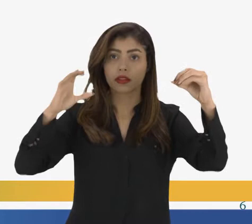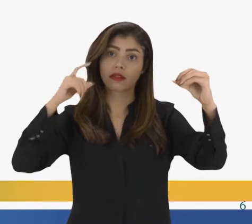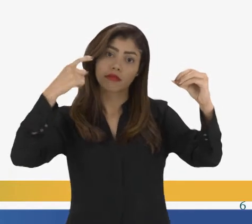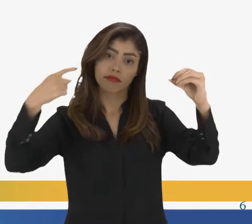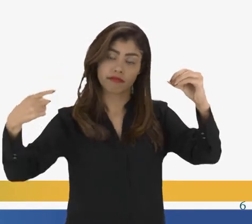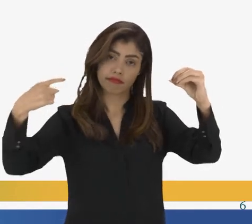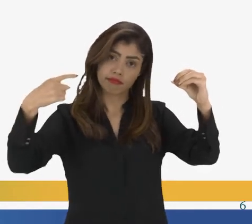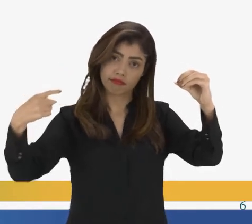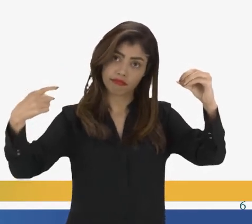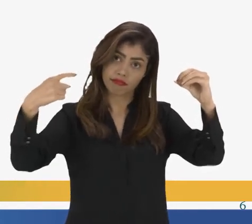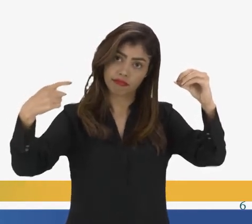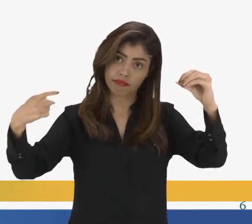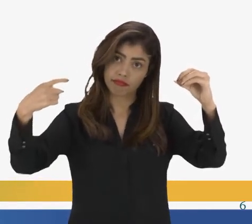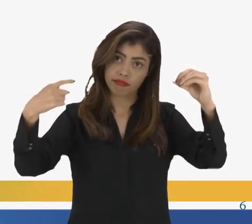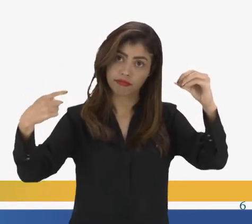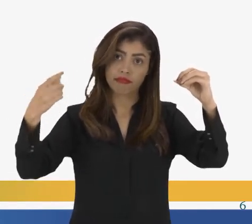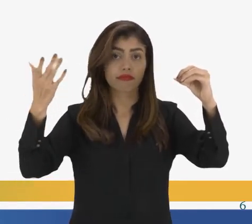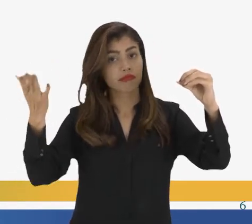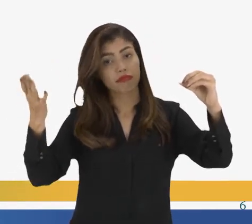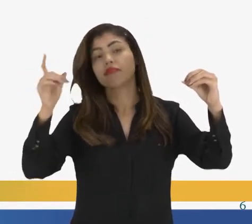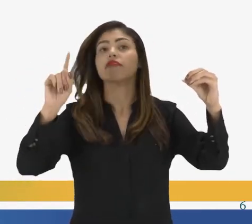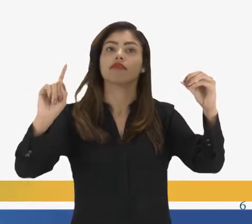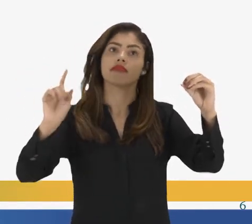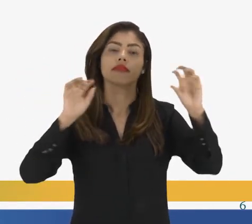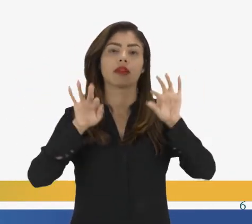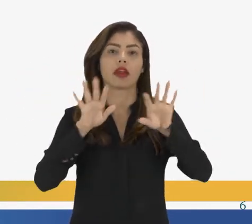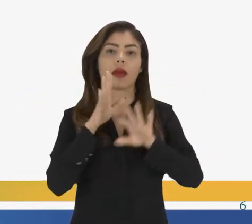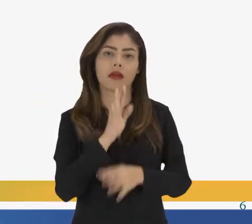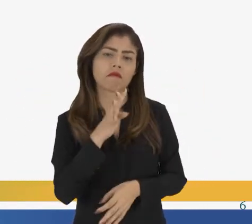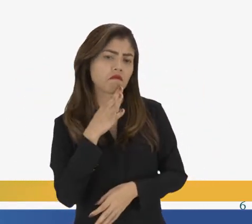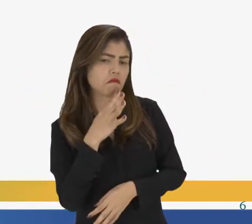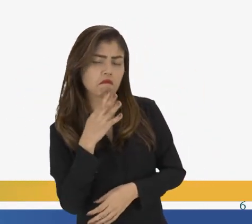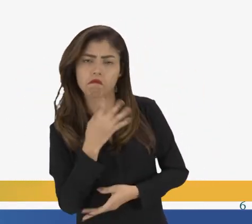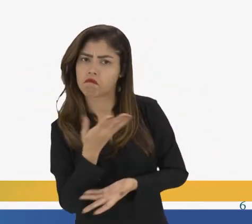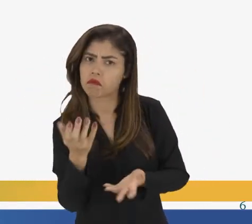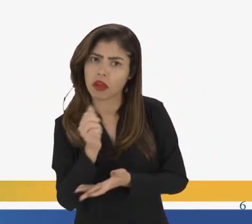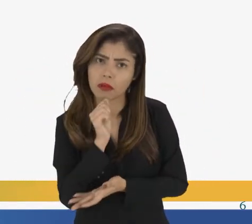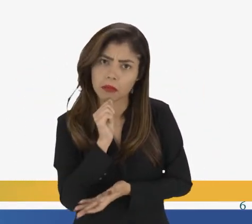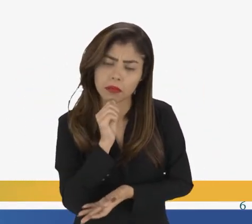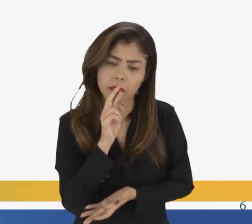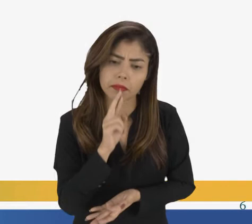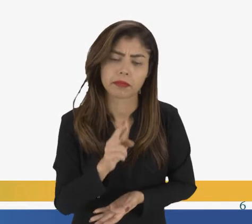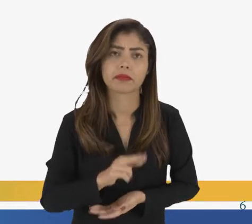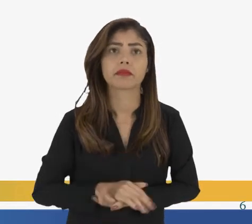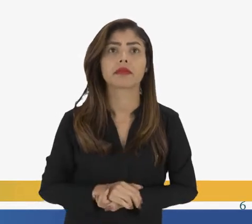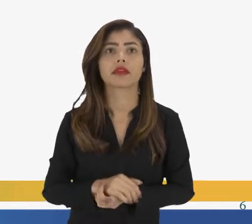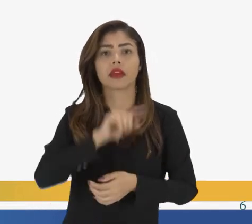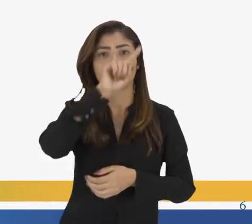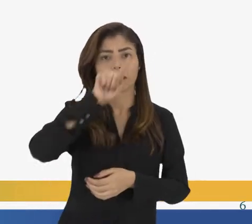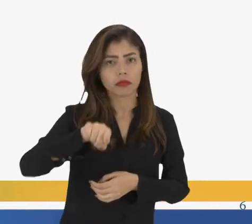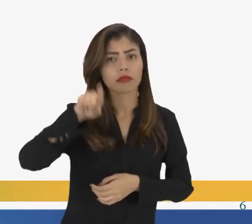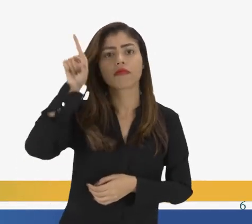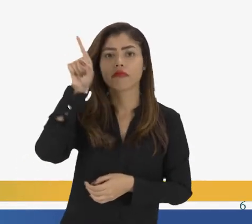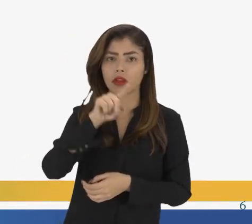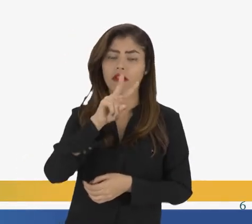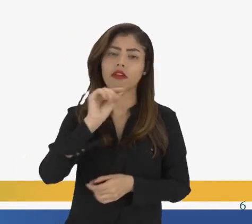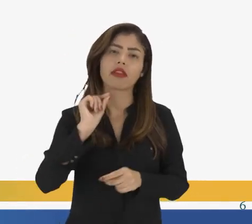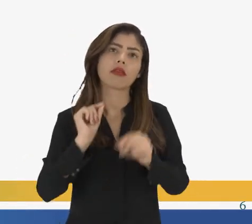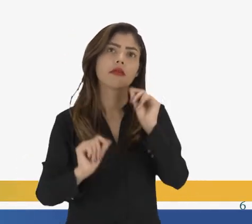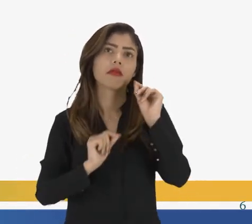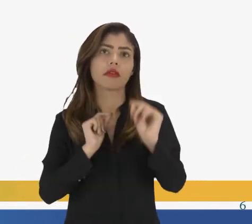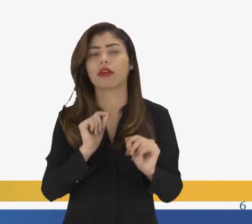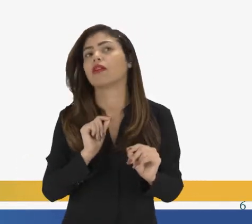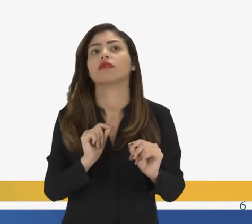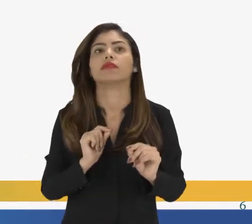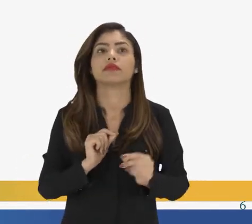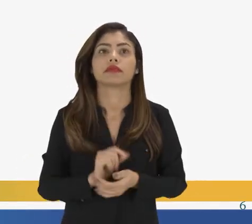80 calorias de energia, que equivale a X, que é o valor que a gente não conhece. Multiplicando o cruzado, nós vamos ter o